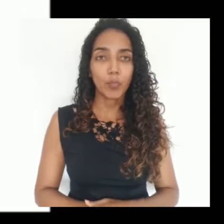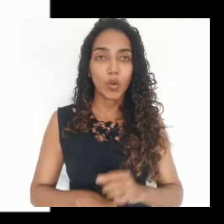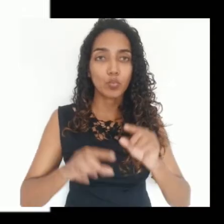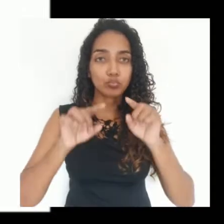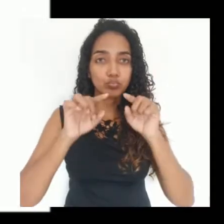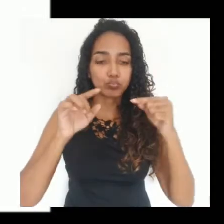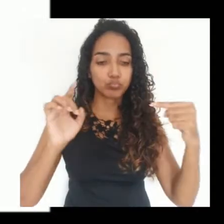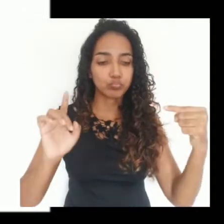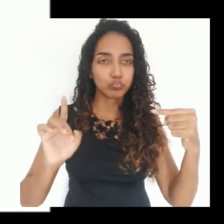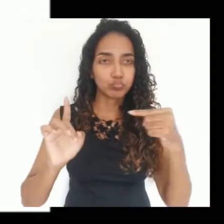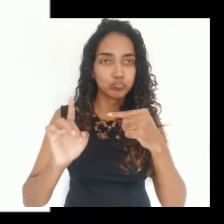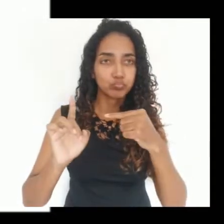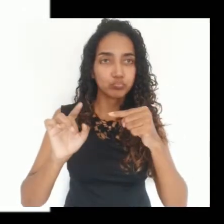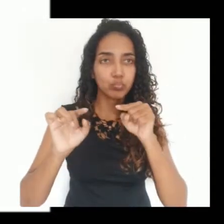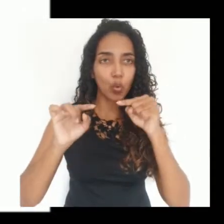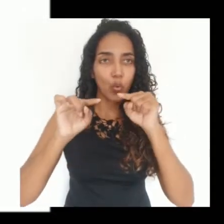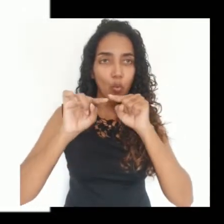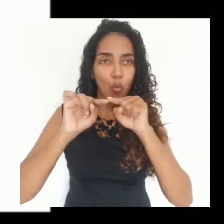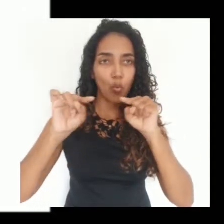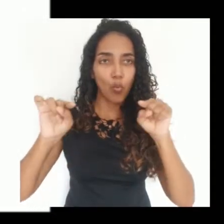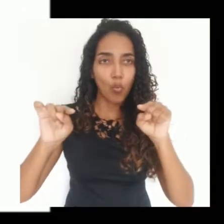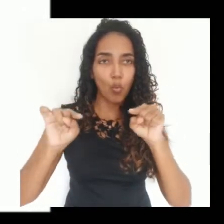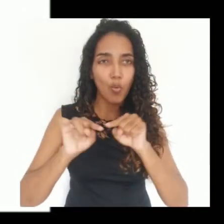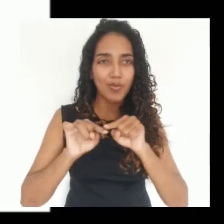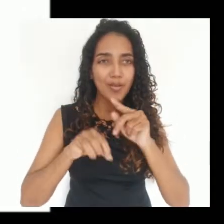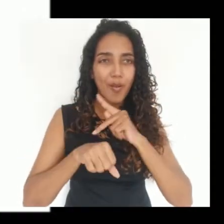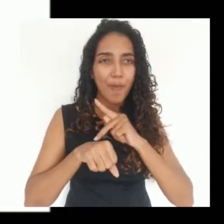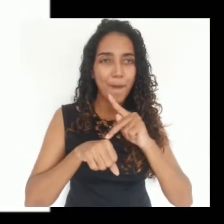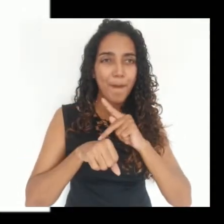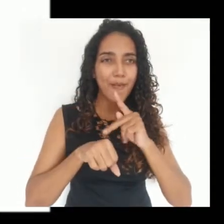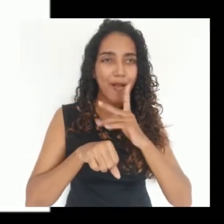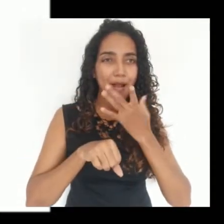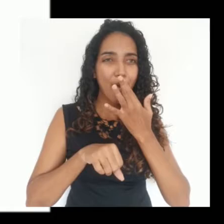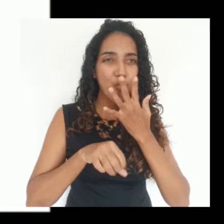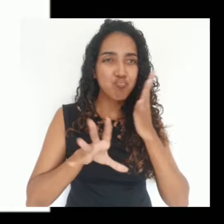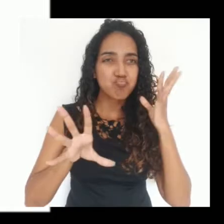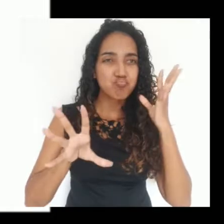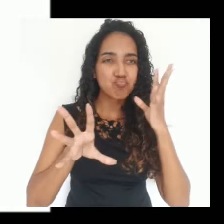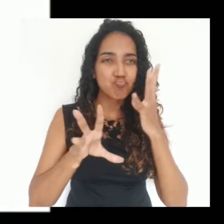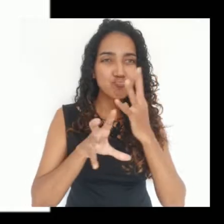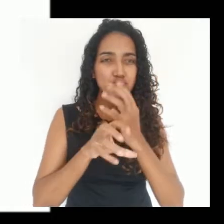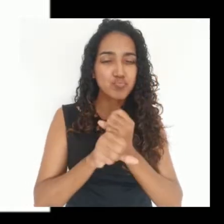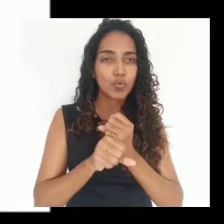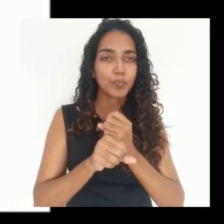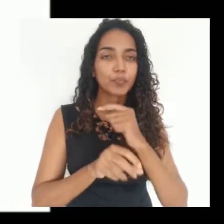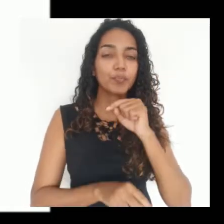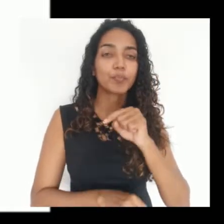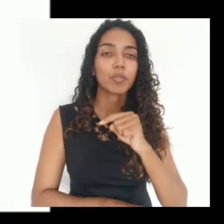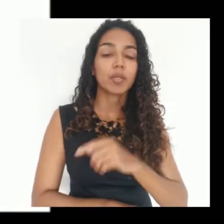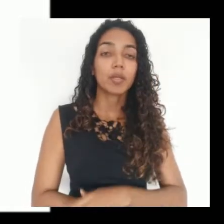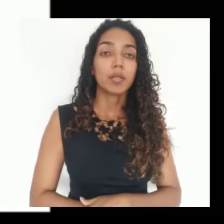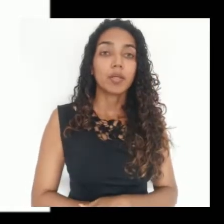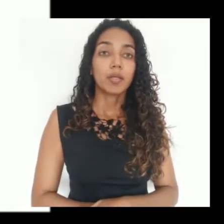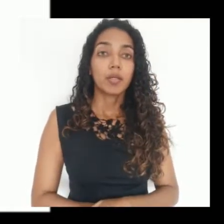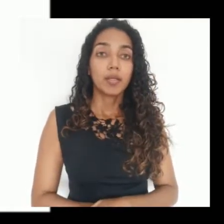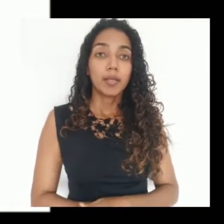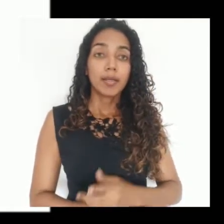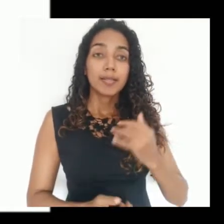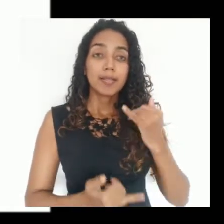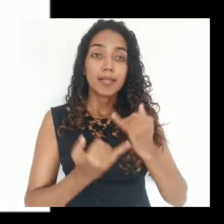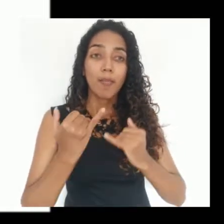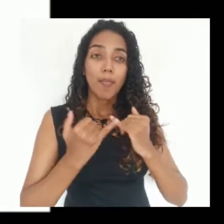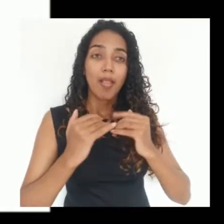losango pintado, preenchido, em que da mesma forma que a gente tem aqui